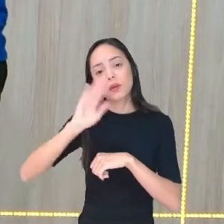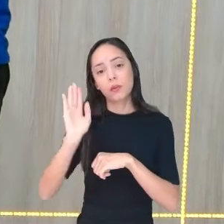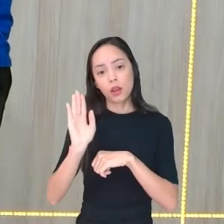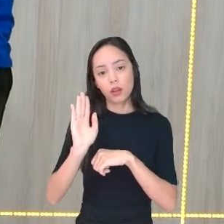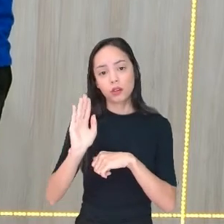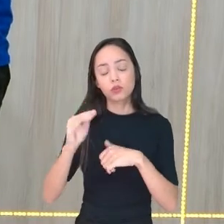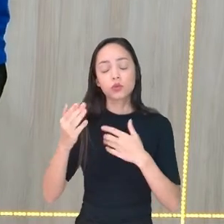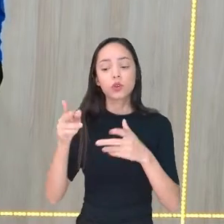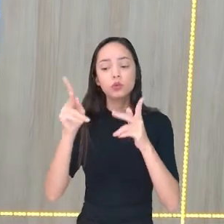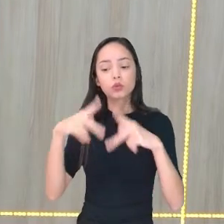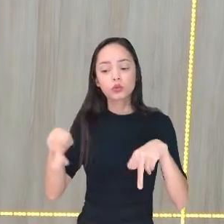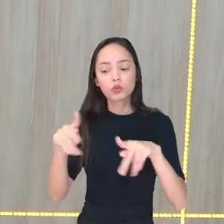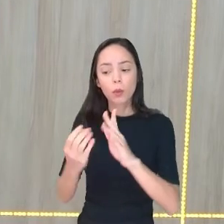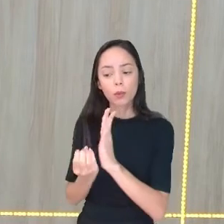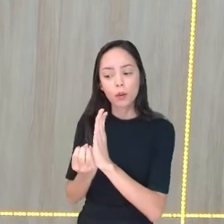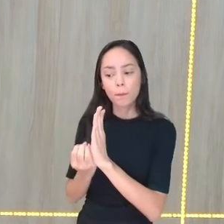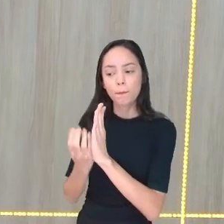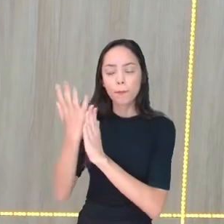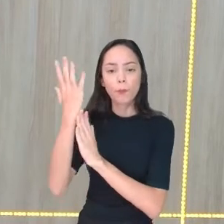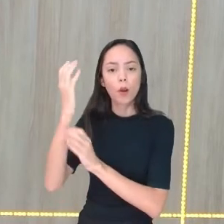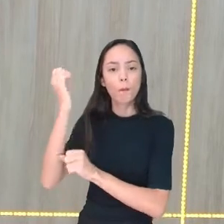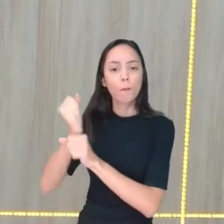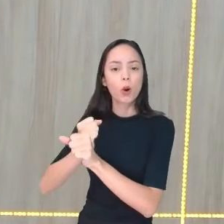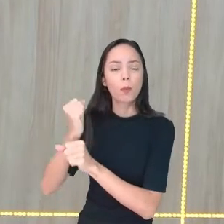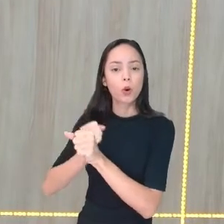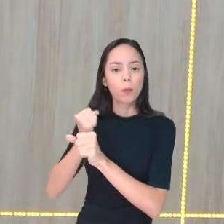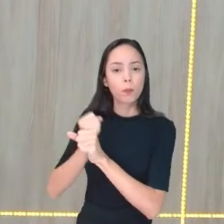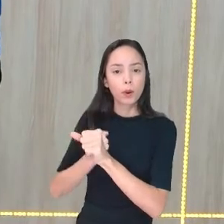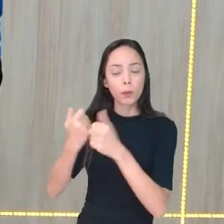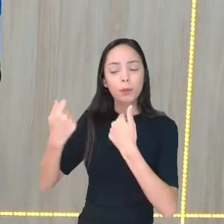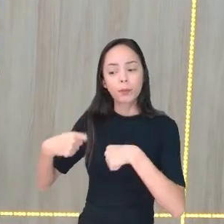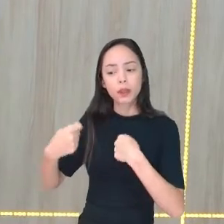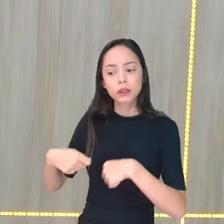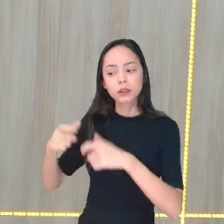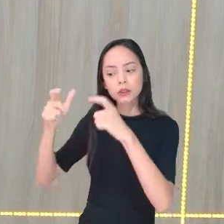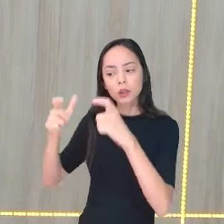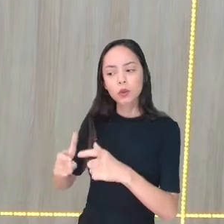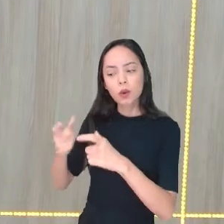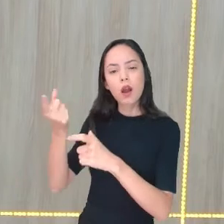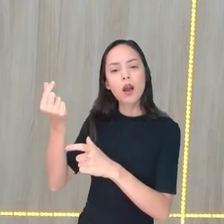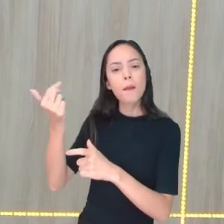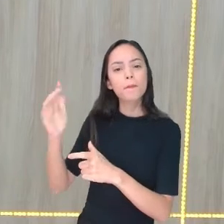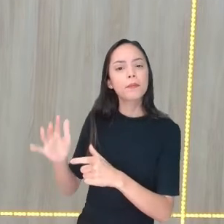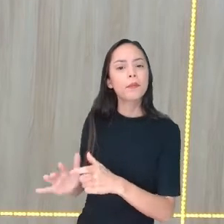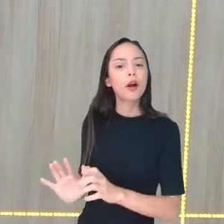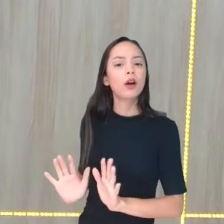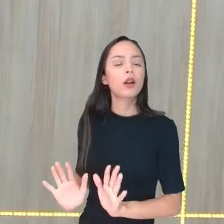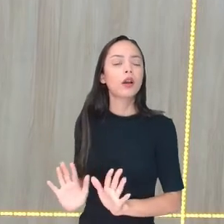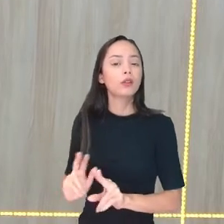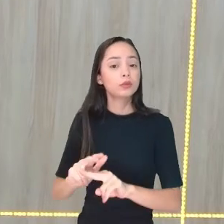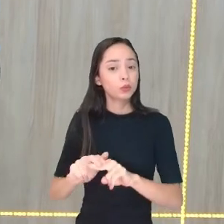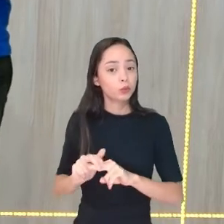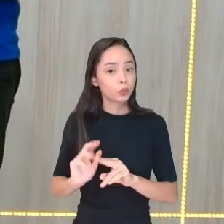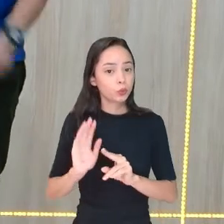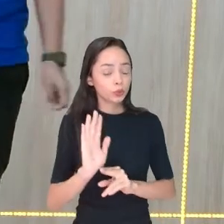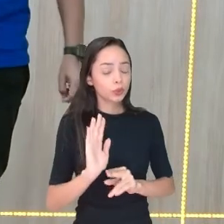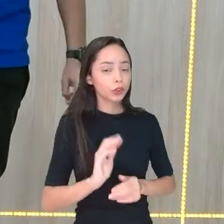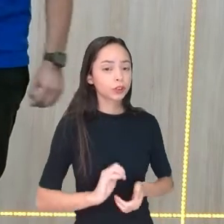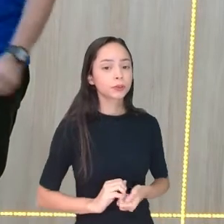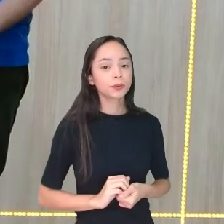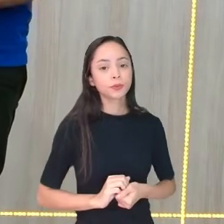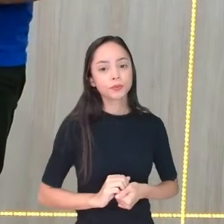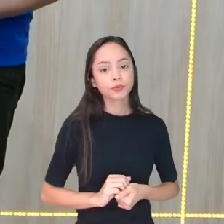eles são criados em lugares de menor valor, justamente por isso, né? Para gerar aí